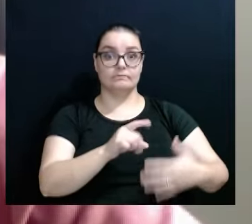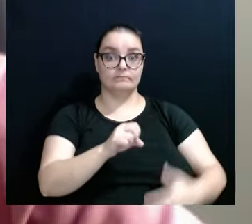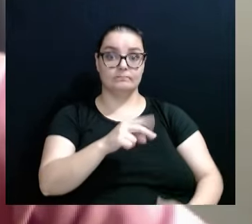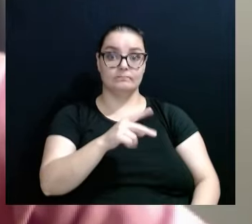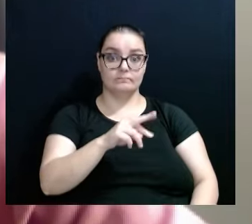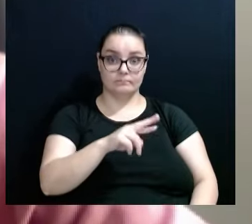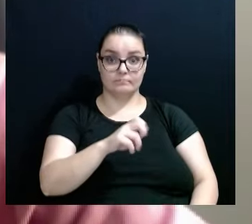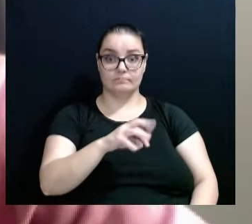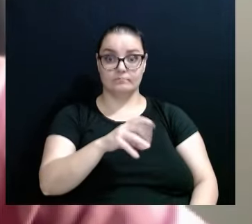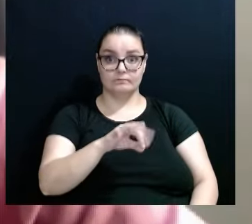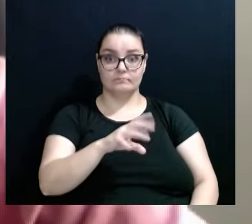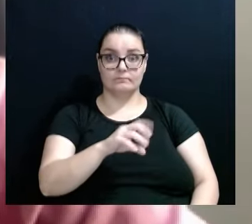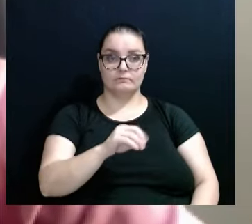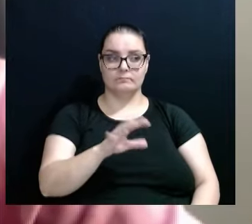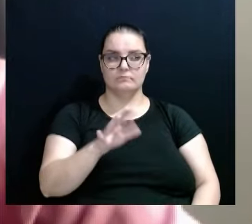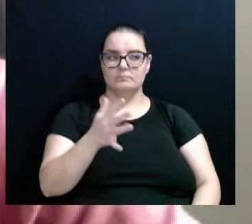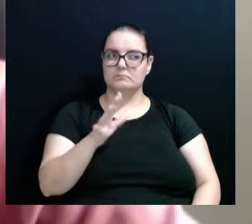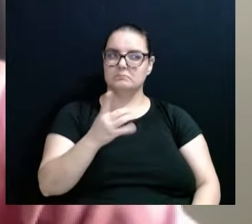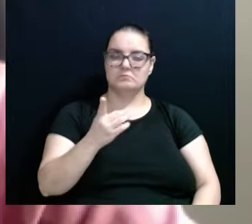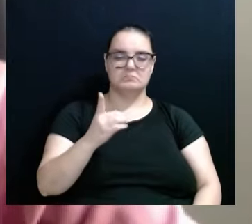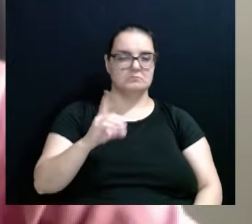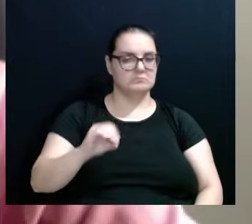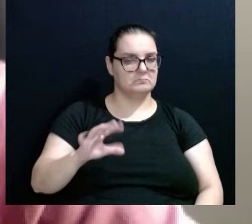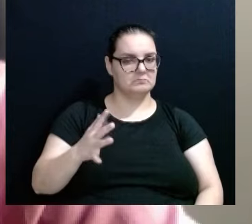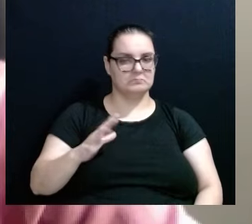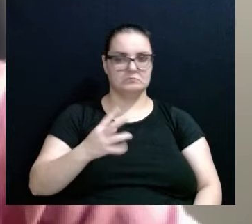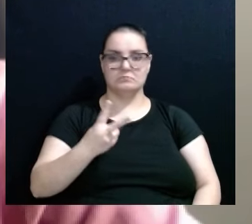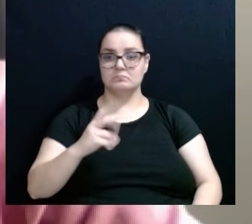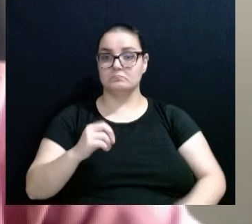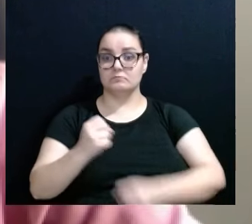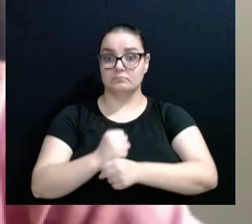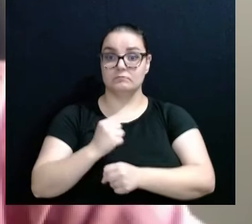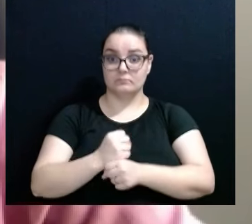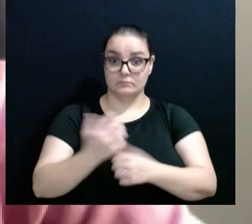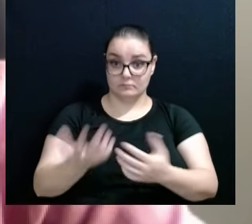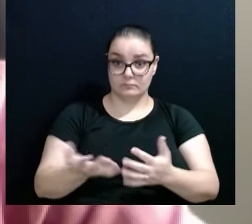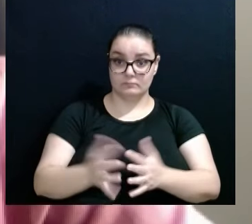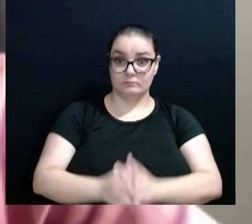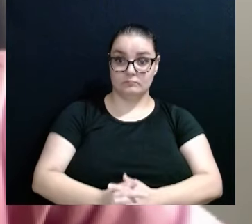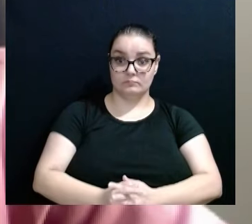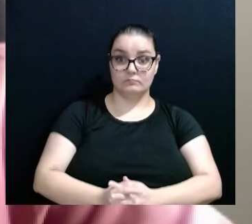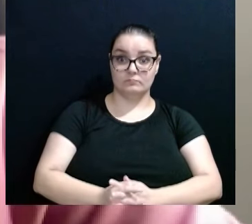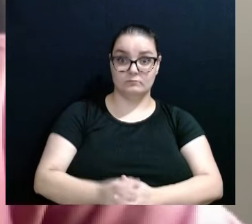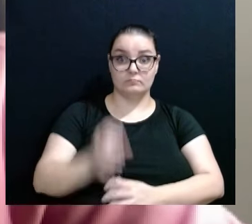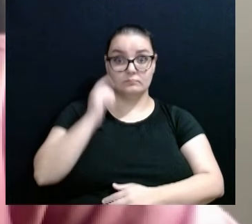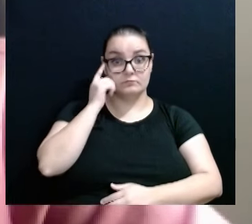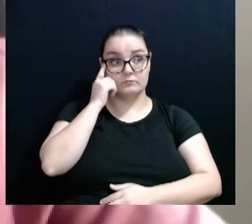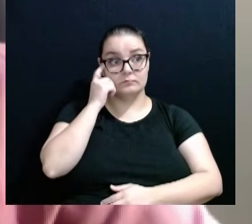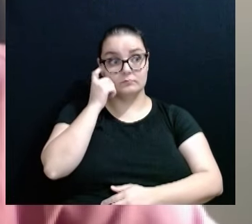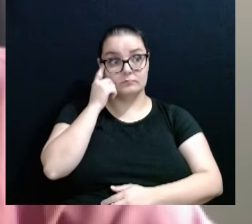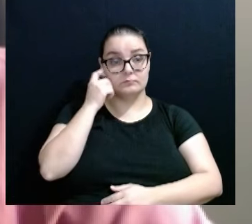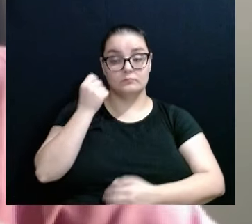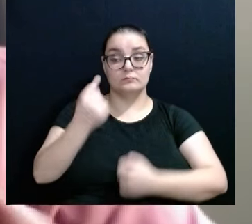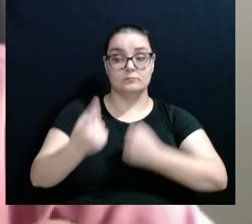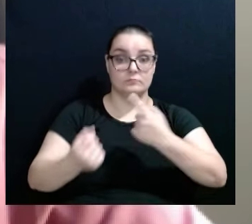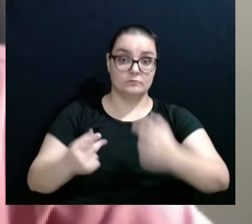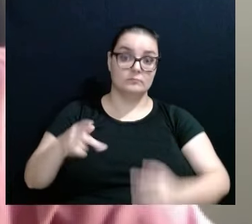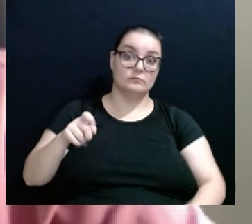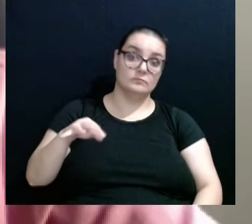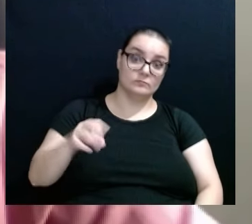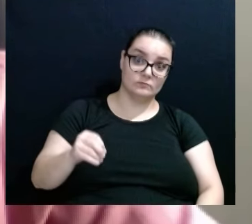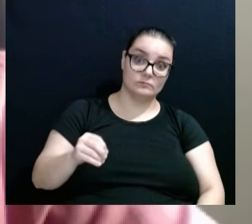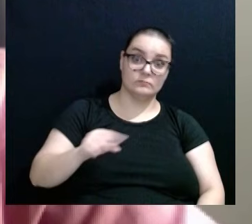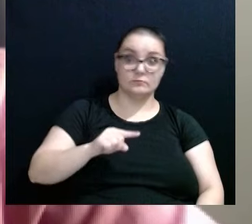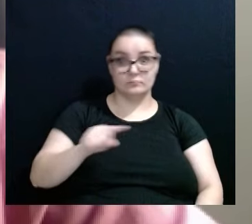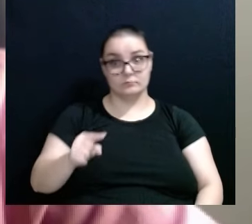pontos de não retorno, já há pelo menos aí 10, 20 anos, né? São alguns pontos de